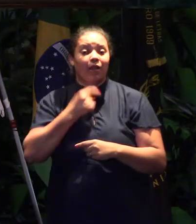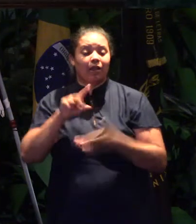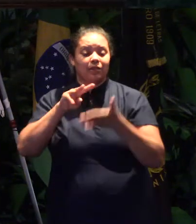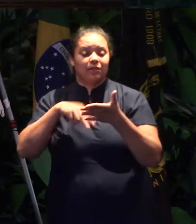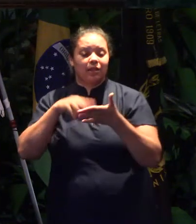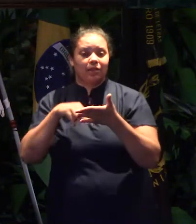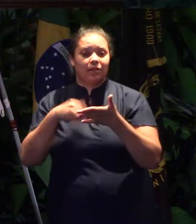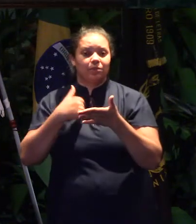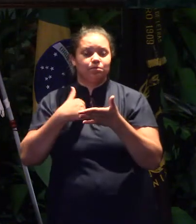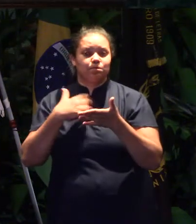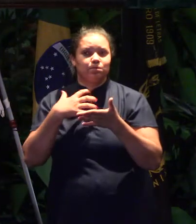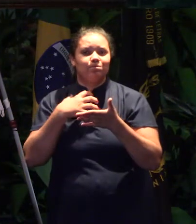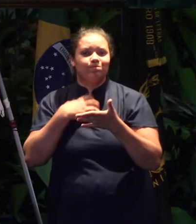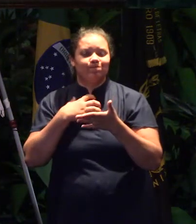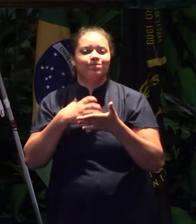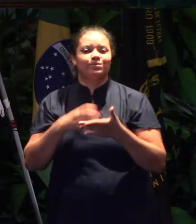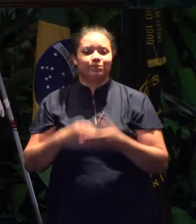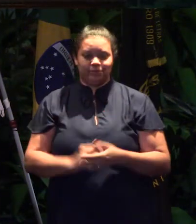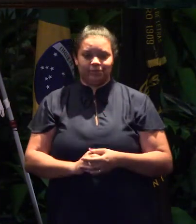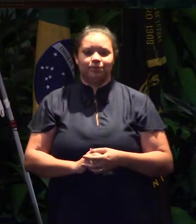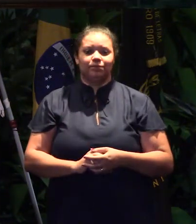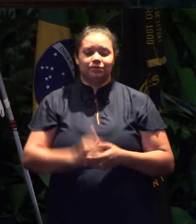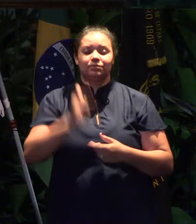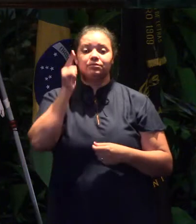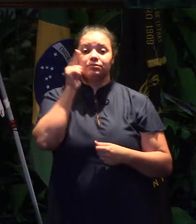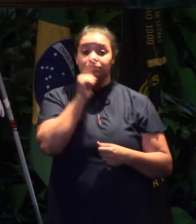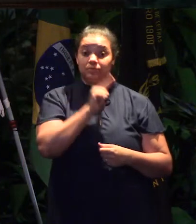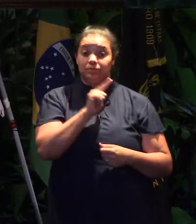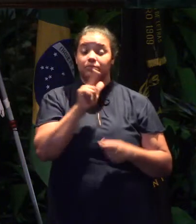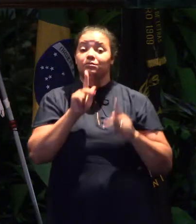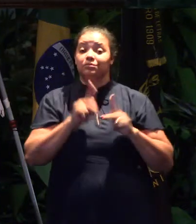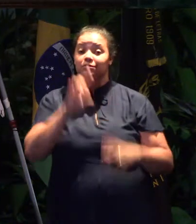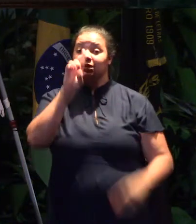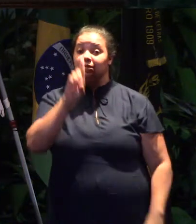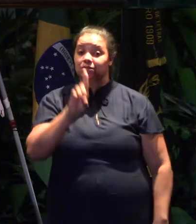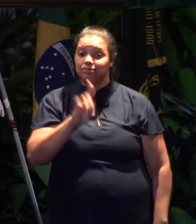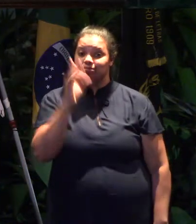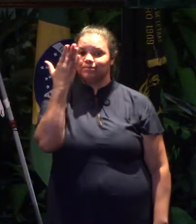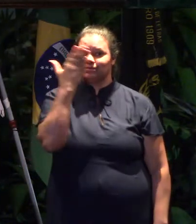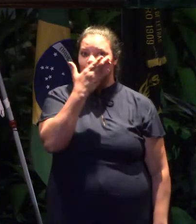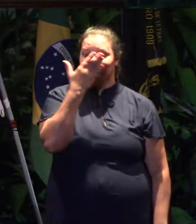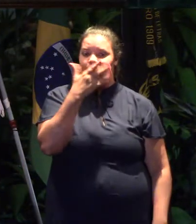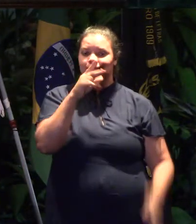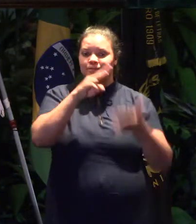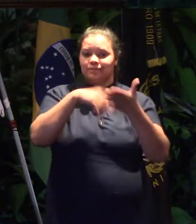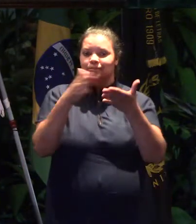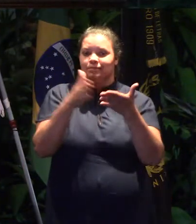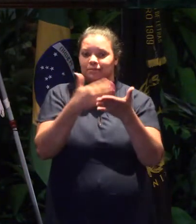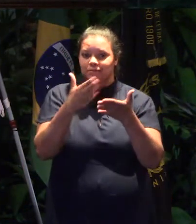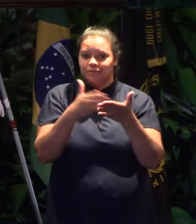Com efeito, a acessibilidade que hoje nós, com deficiência visual, temos aos livros por meio das